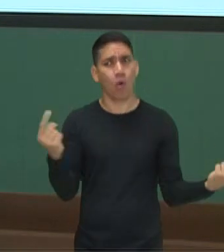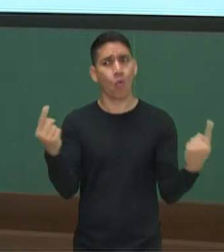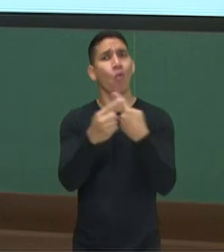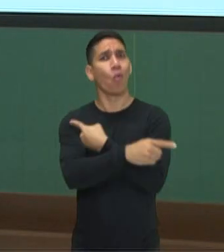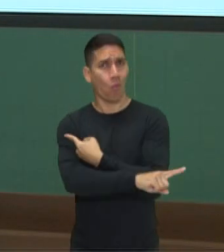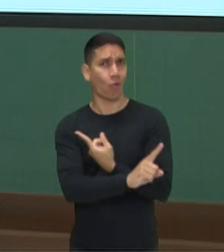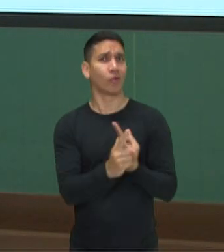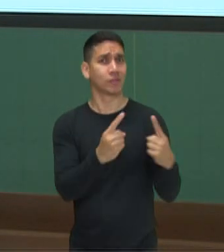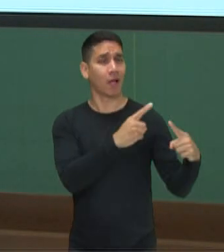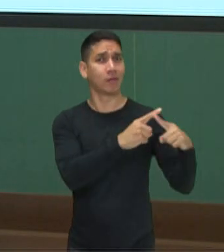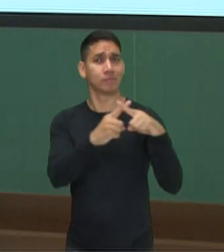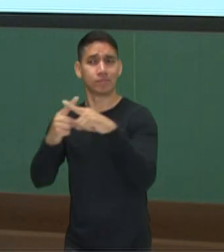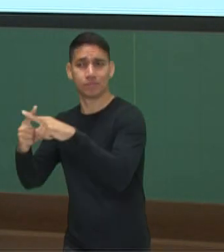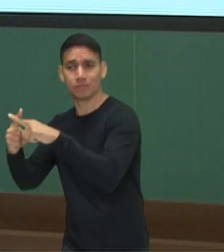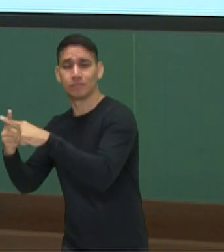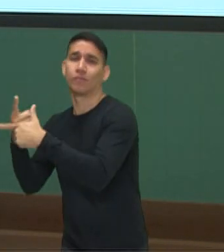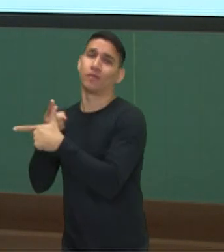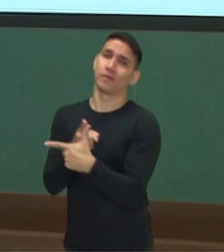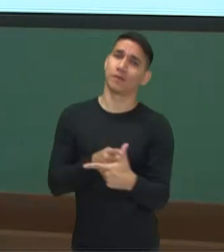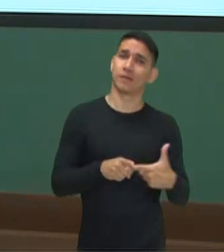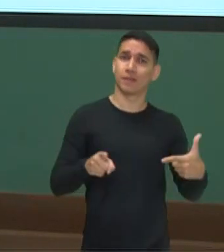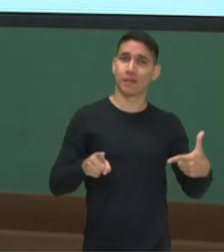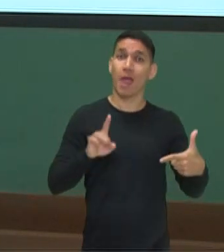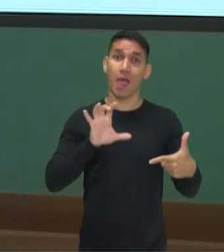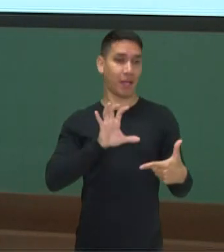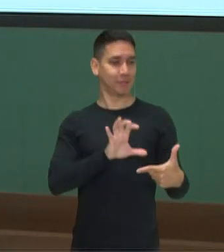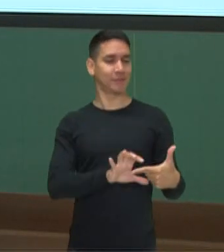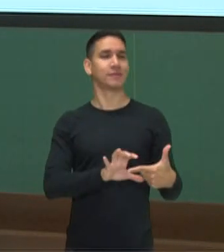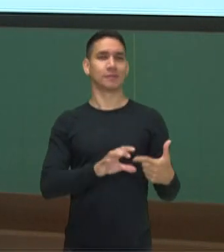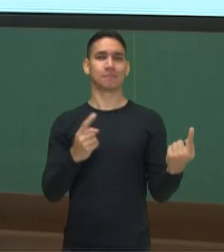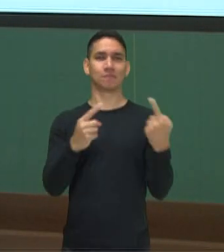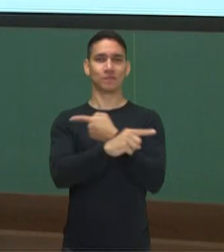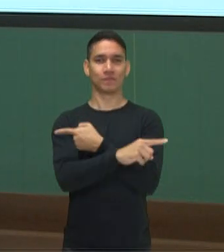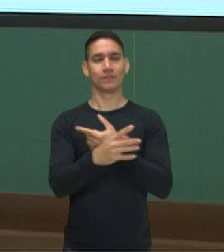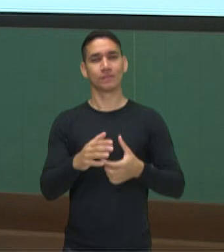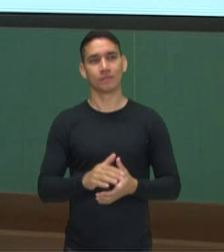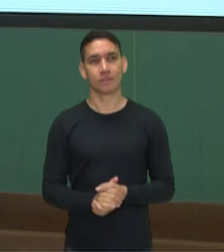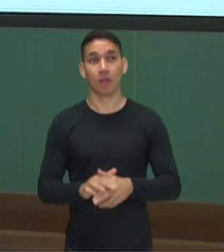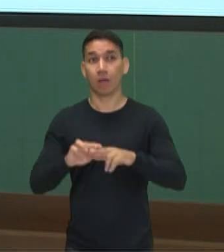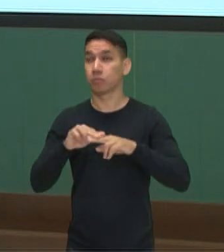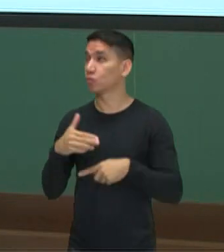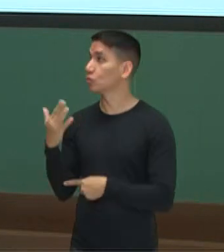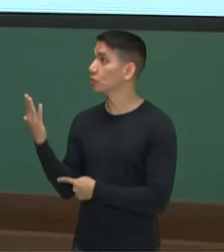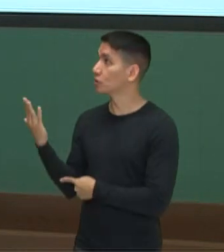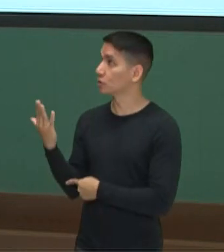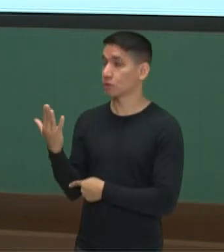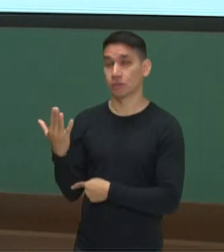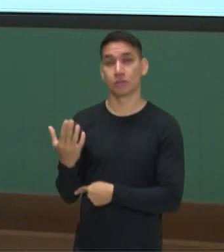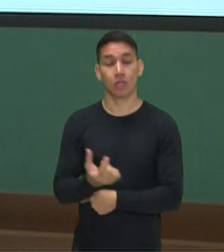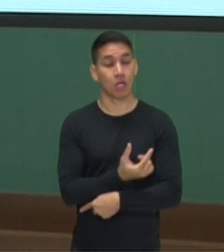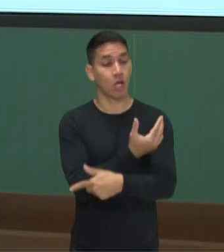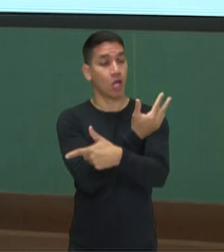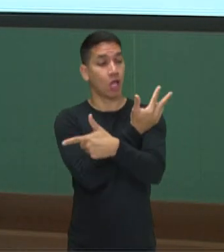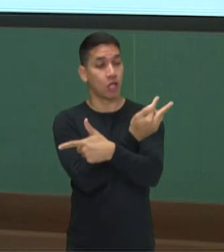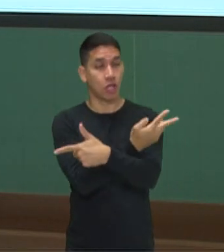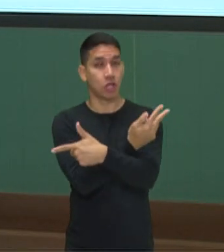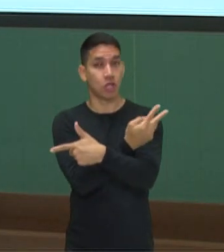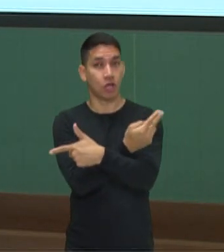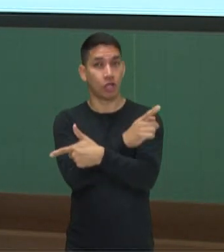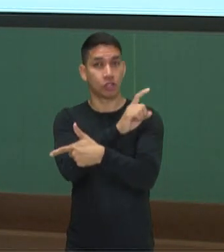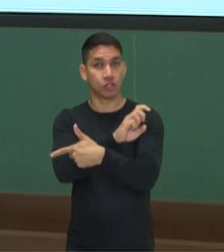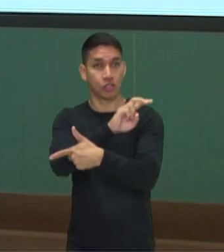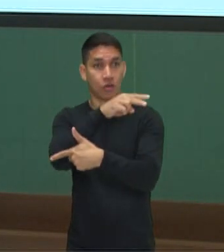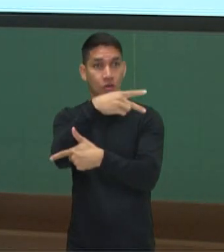tenho que voltar no início da conta, é porque eu tenho que fazer a operação inversa. Então, 12x ao quadrado mais